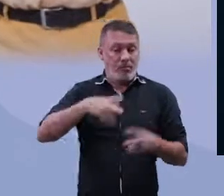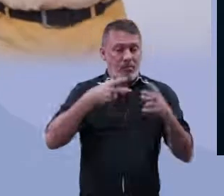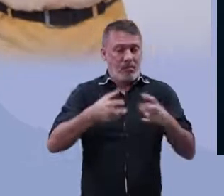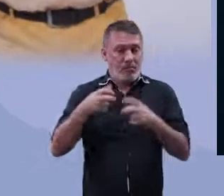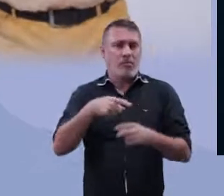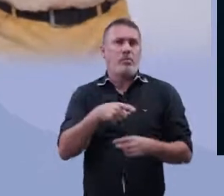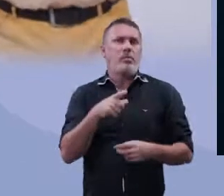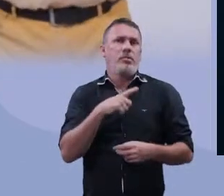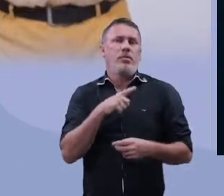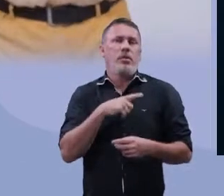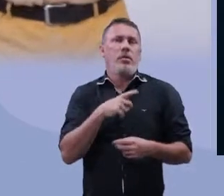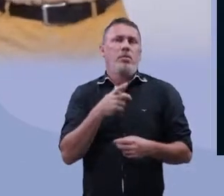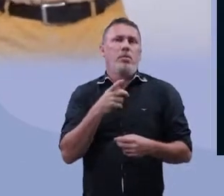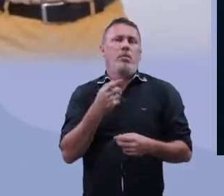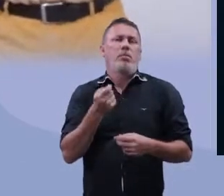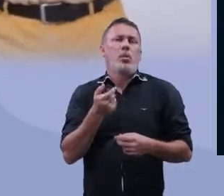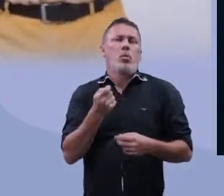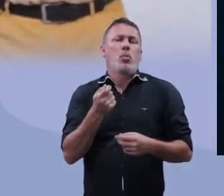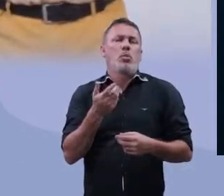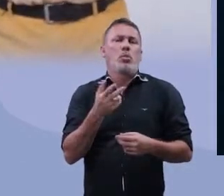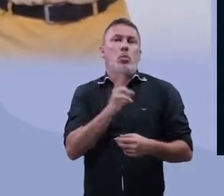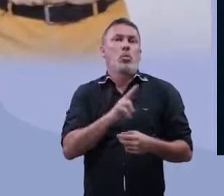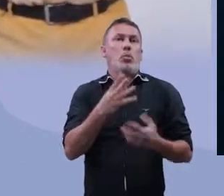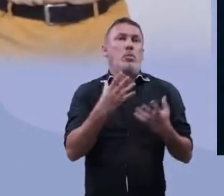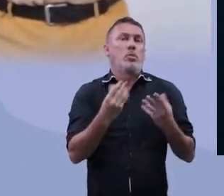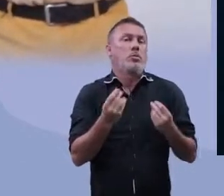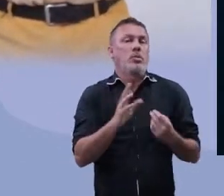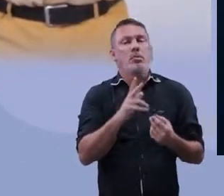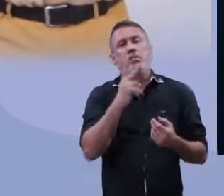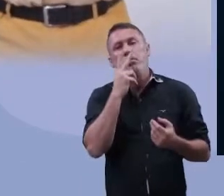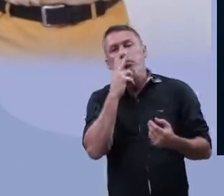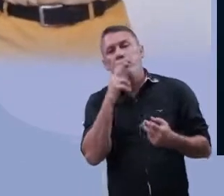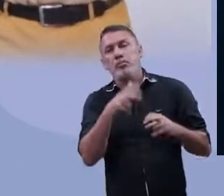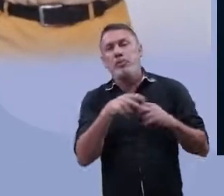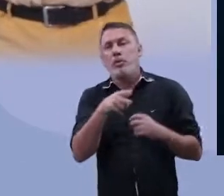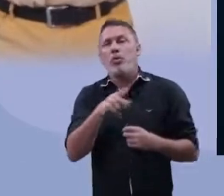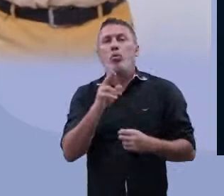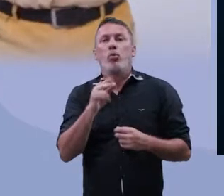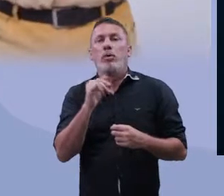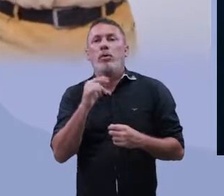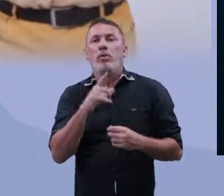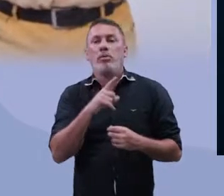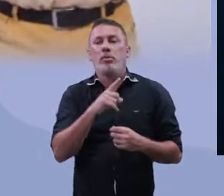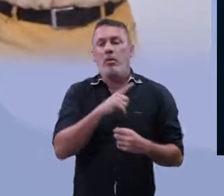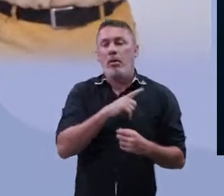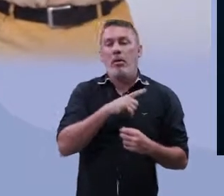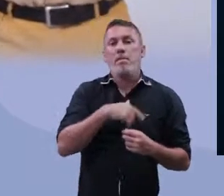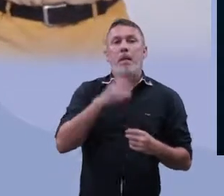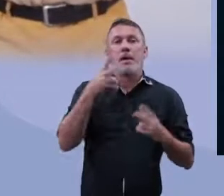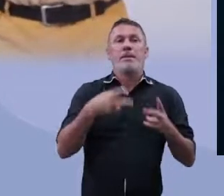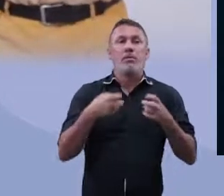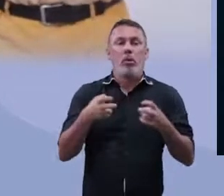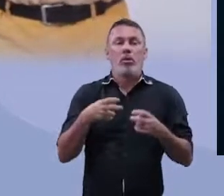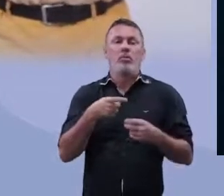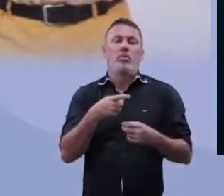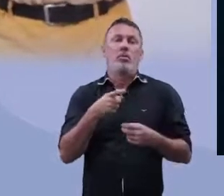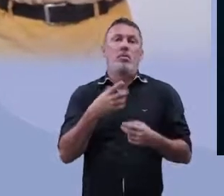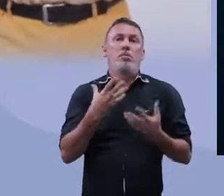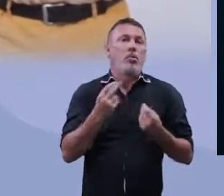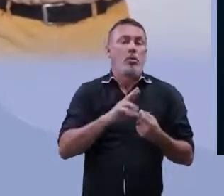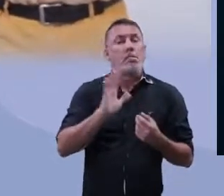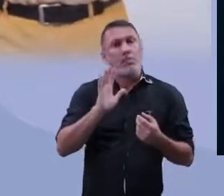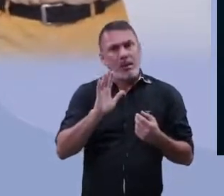de pouca calorimetria. É por isso que ele não é, vamos dizer assim, tão explorado, mas